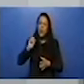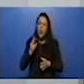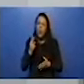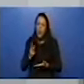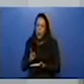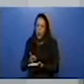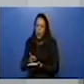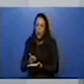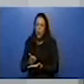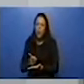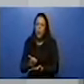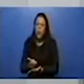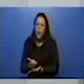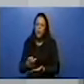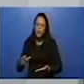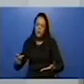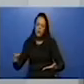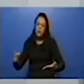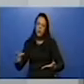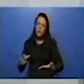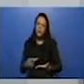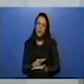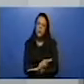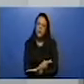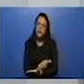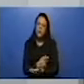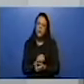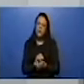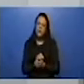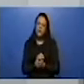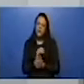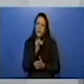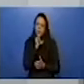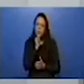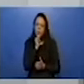Algo que estava ou estavam acontecendo. É simples. É